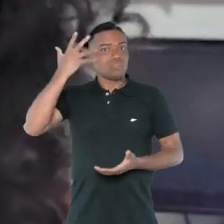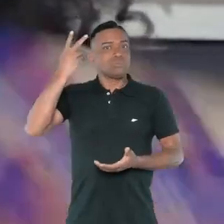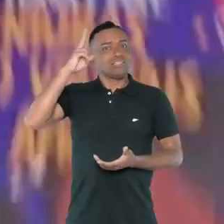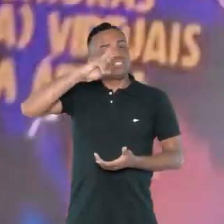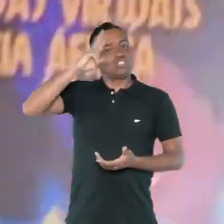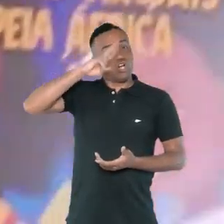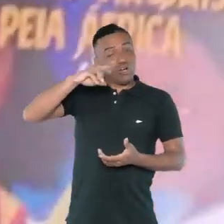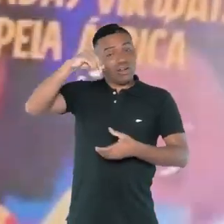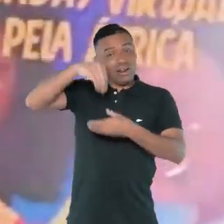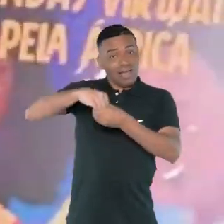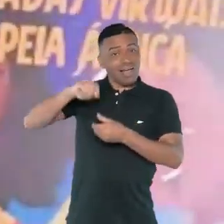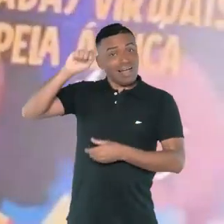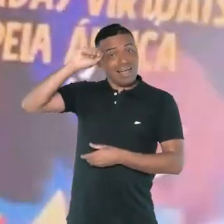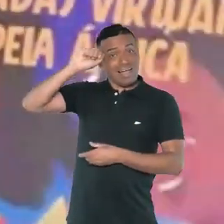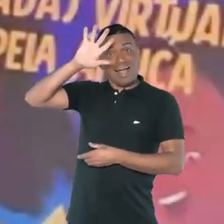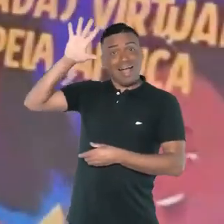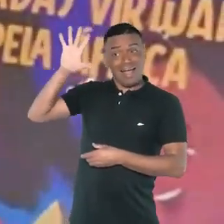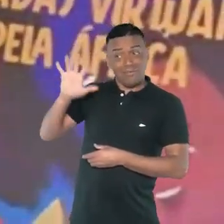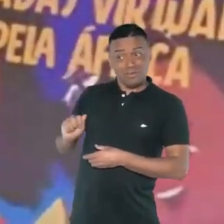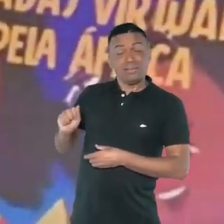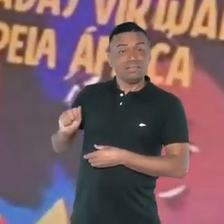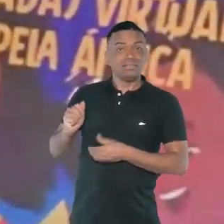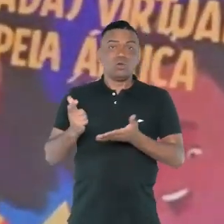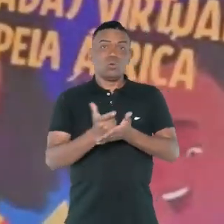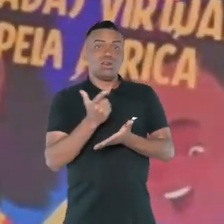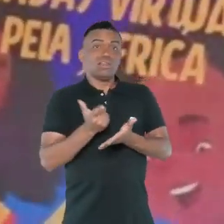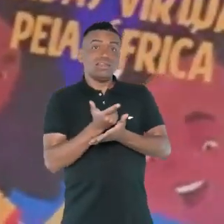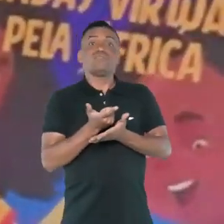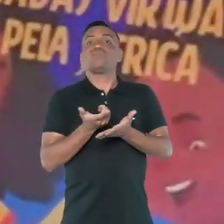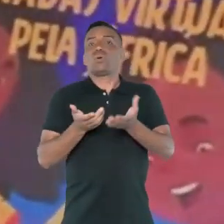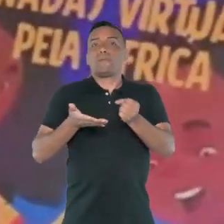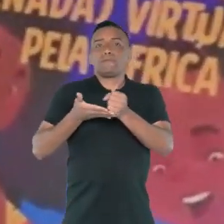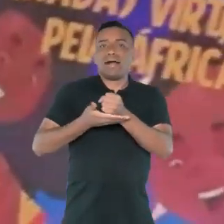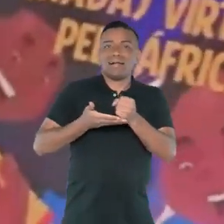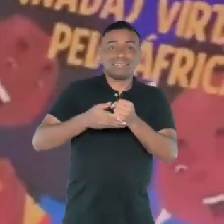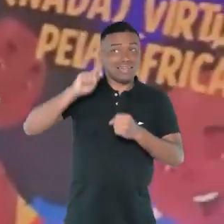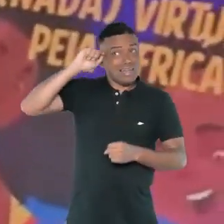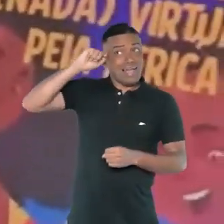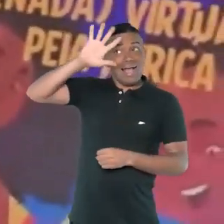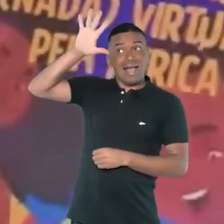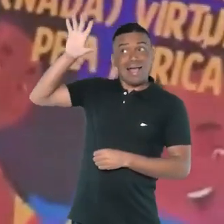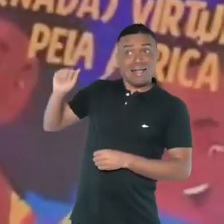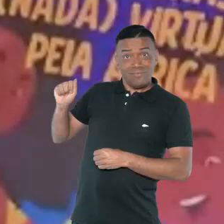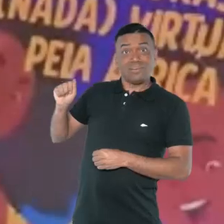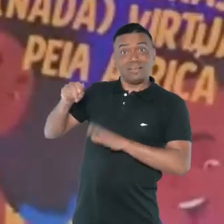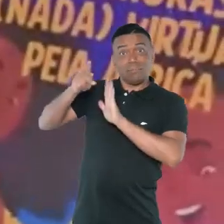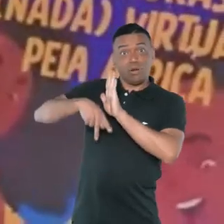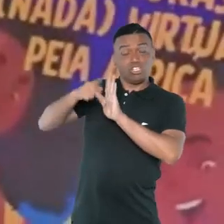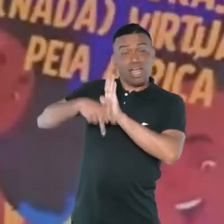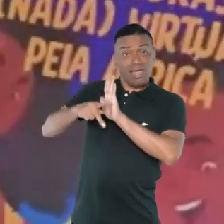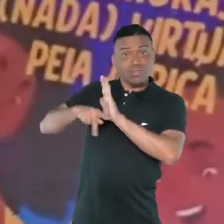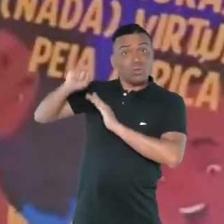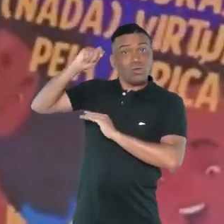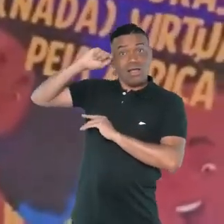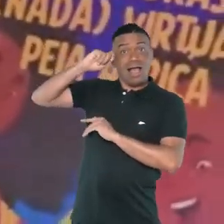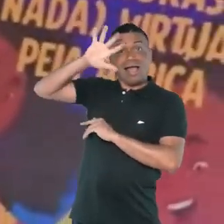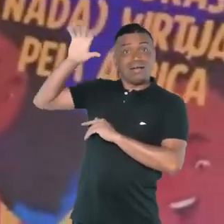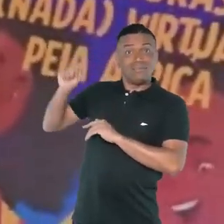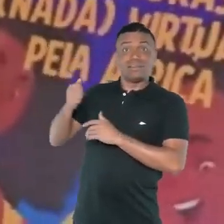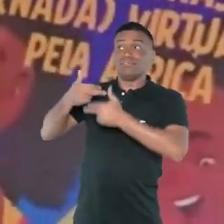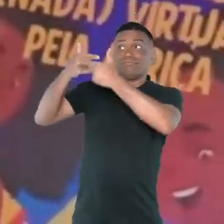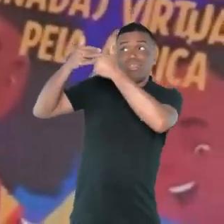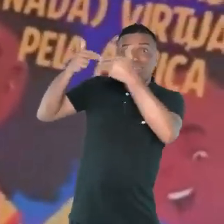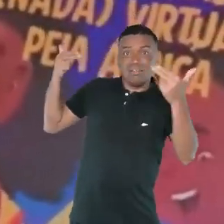esse livro aqui, O Entre Corre e Pule, Aventuras Nada Virtuais pela África, que é um livro que hoje ele é a base do projeto África, um